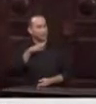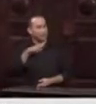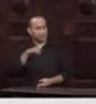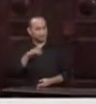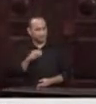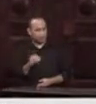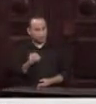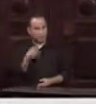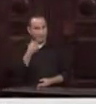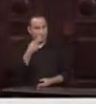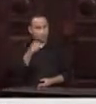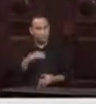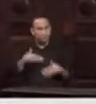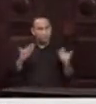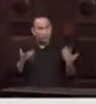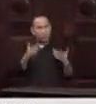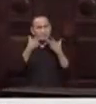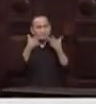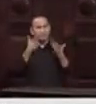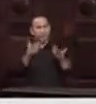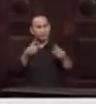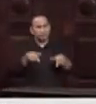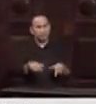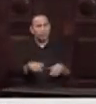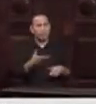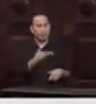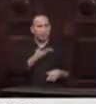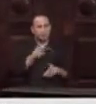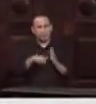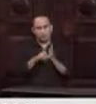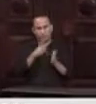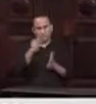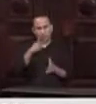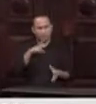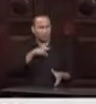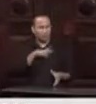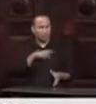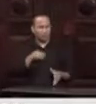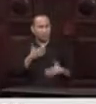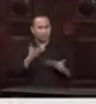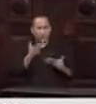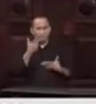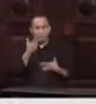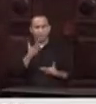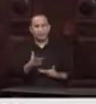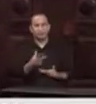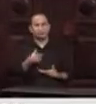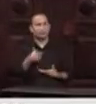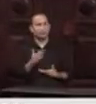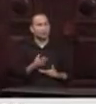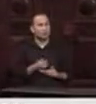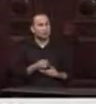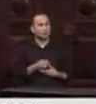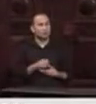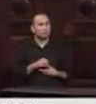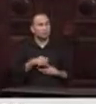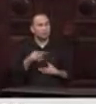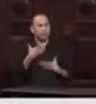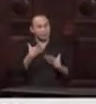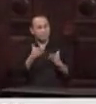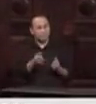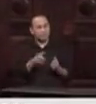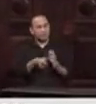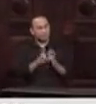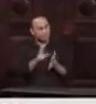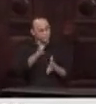foi relatada aqui mais cedo por outros colegas, e, particularmente, eu quero dizer que estou absolutamente convencido, já